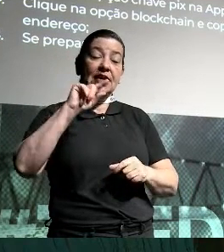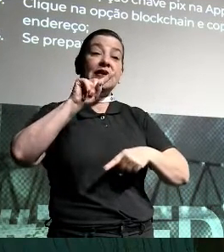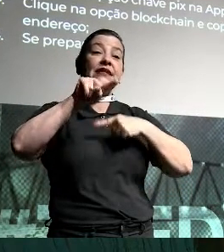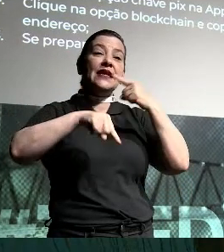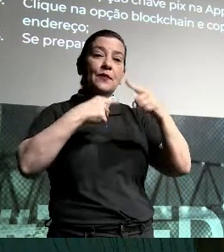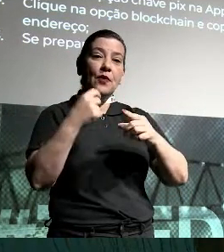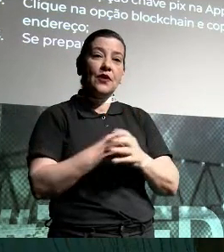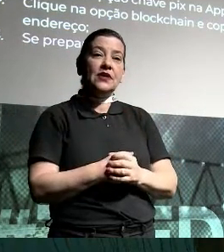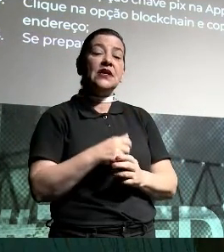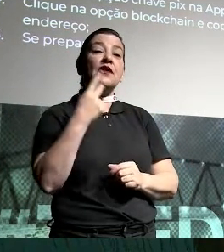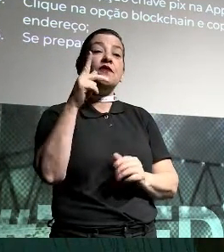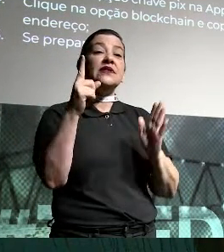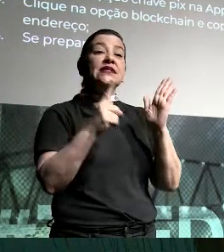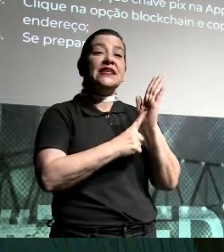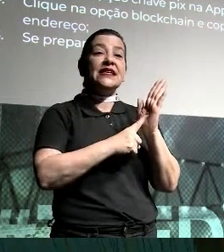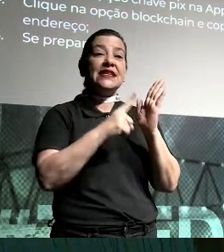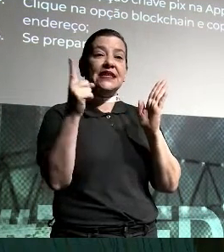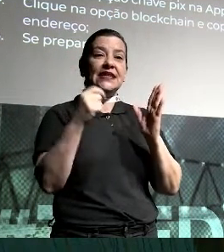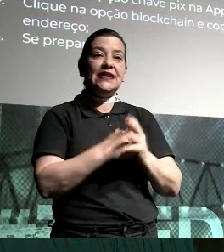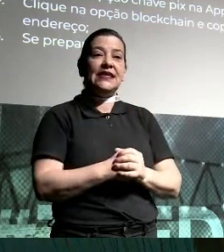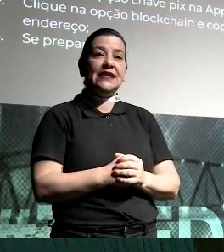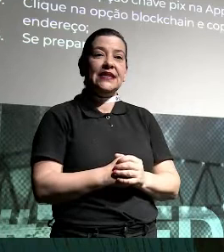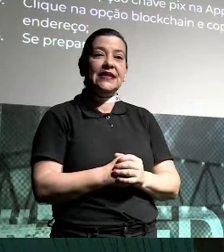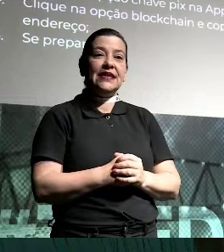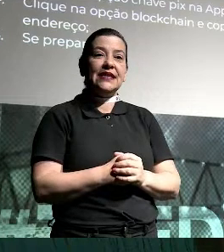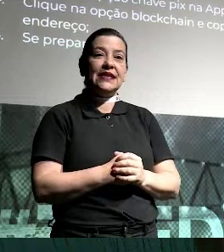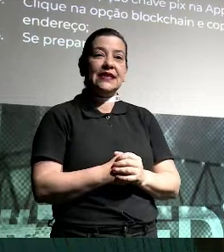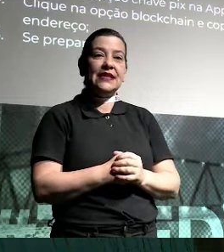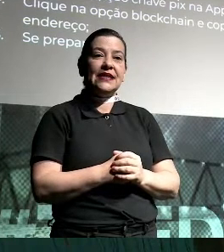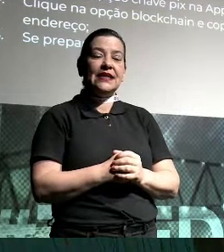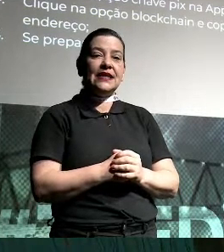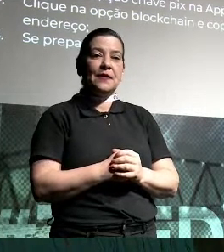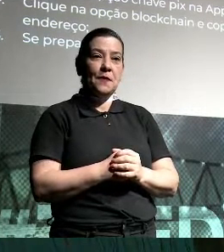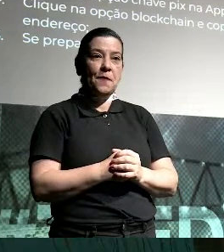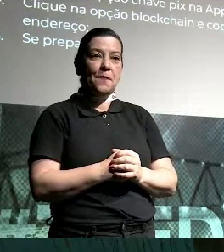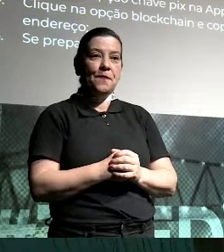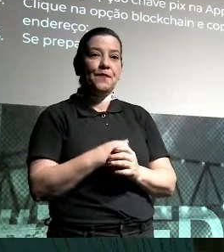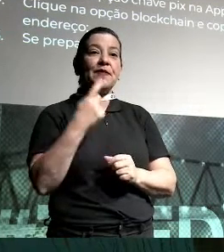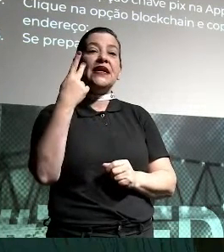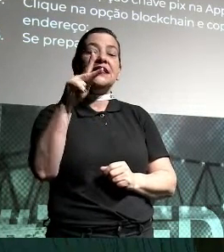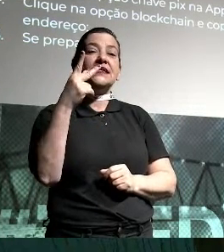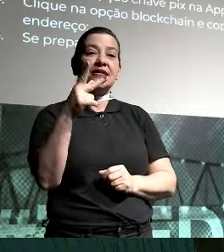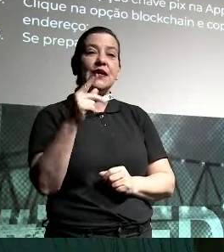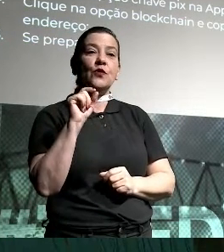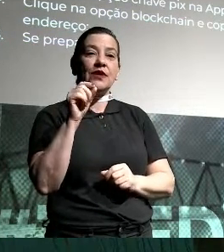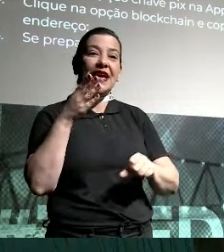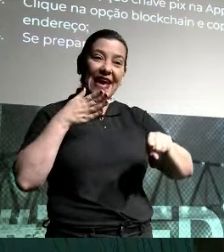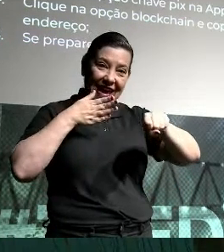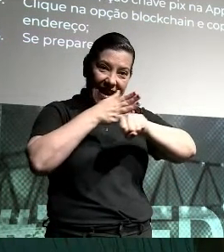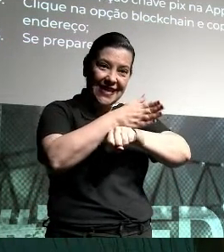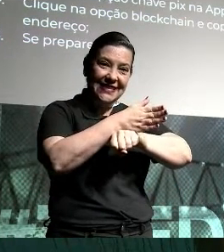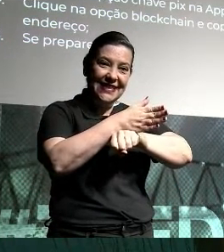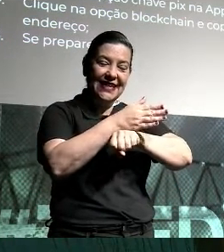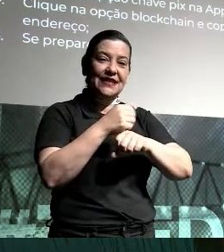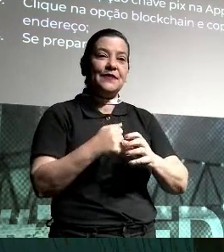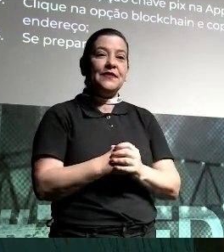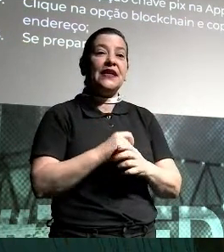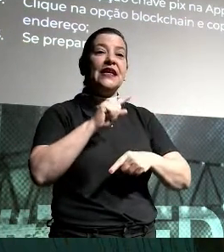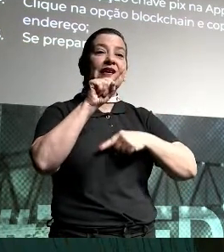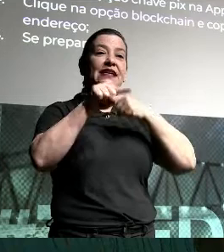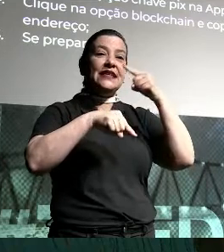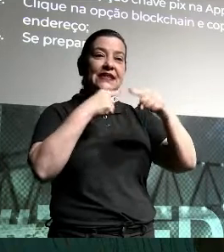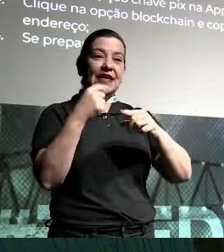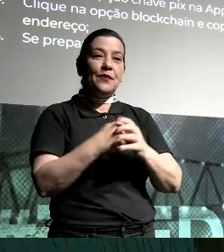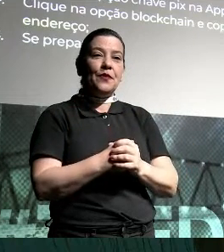disso, você clica no ícone de BRLC ali, do seu saldo, entra na sua wallet e depois vai